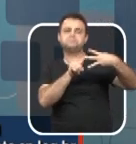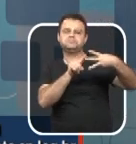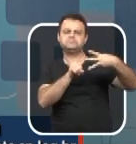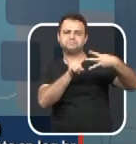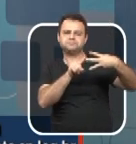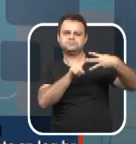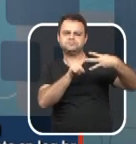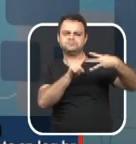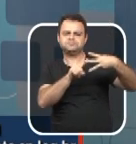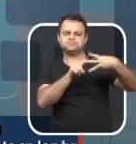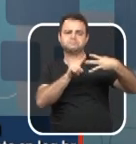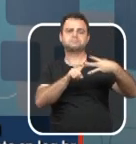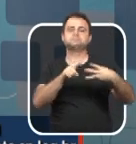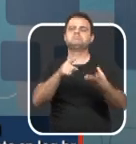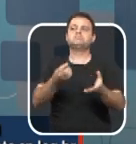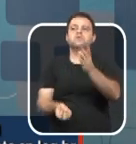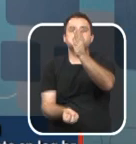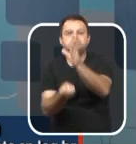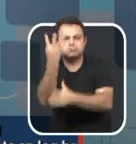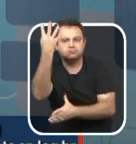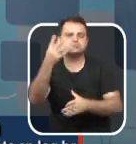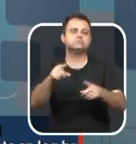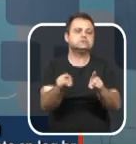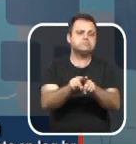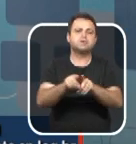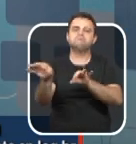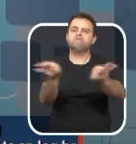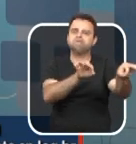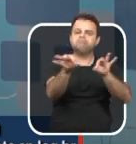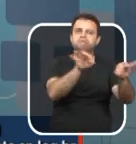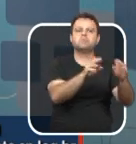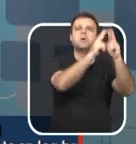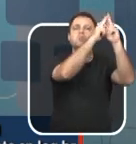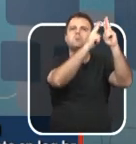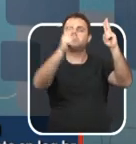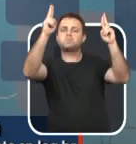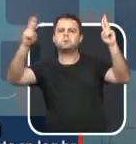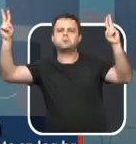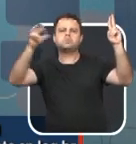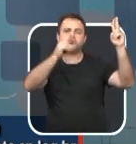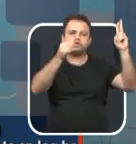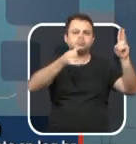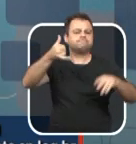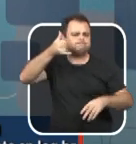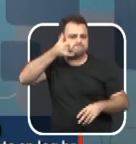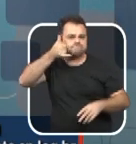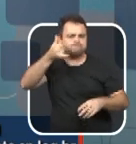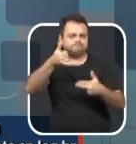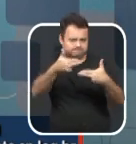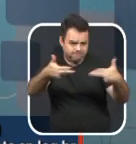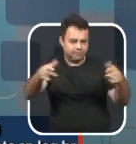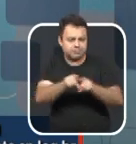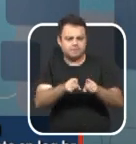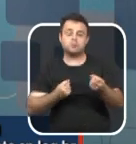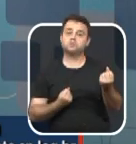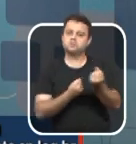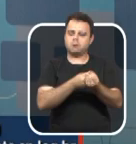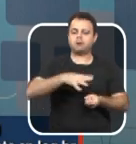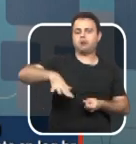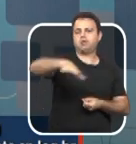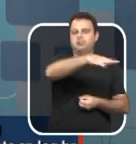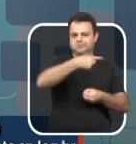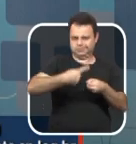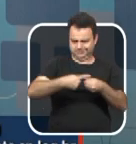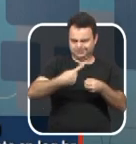licenciamento para construção e instalação de infraestrutura de rede de telecomunicações e infraestrutura de suporte na